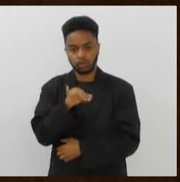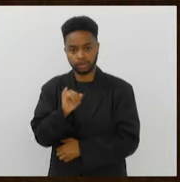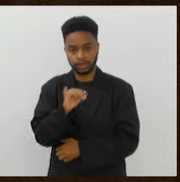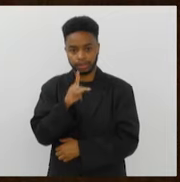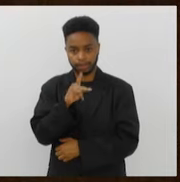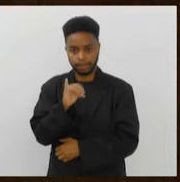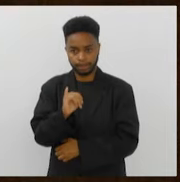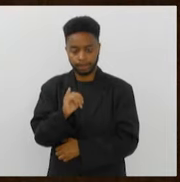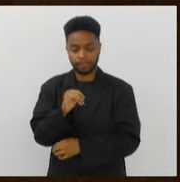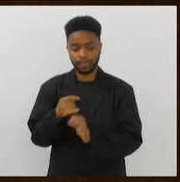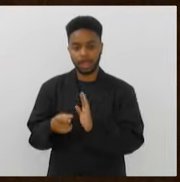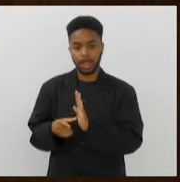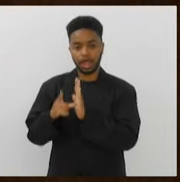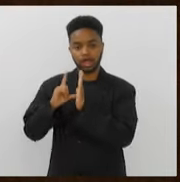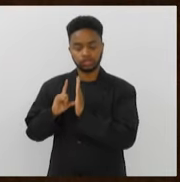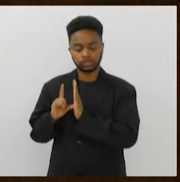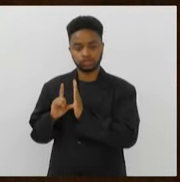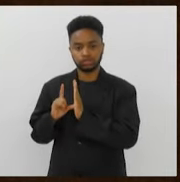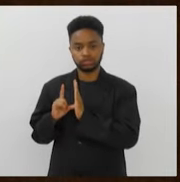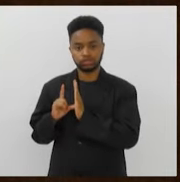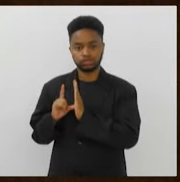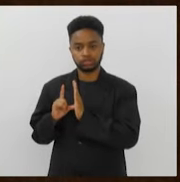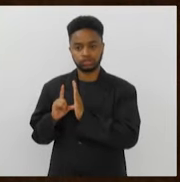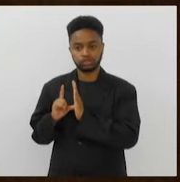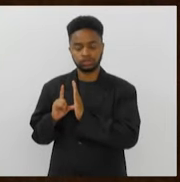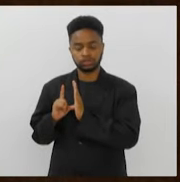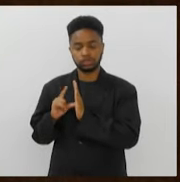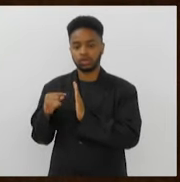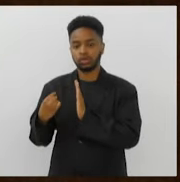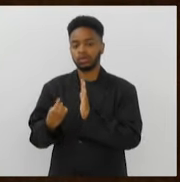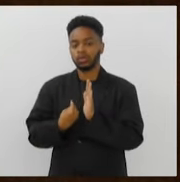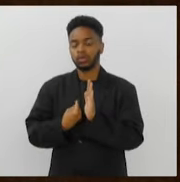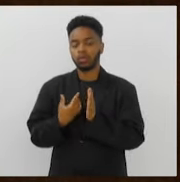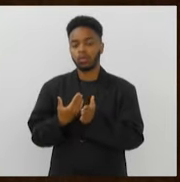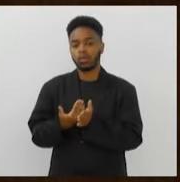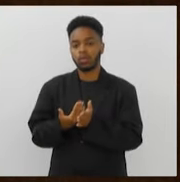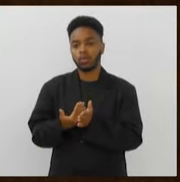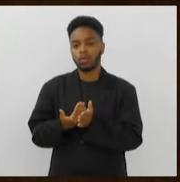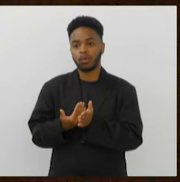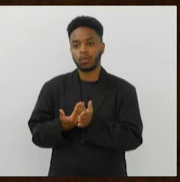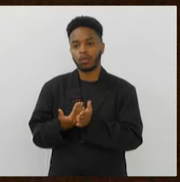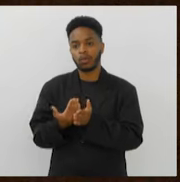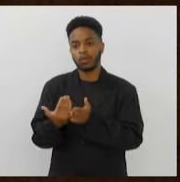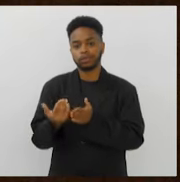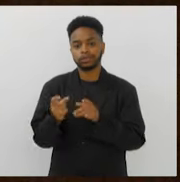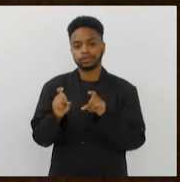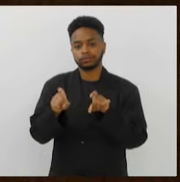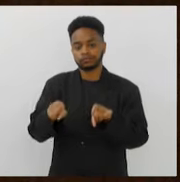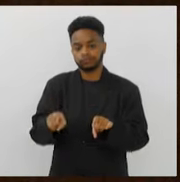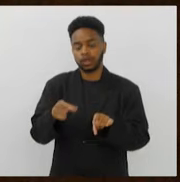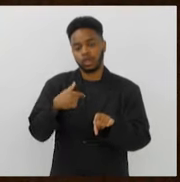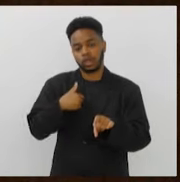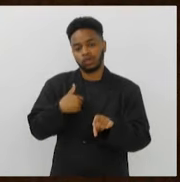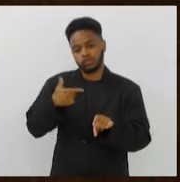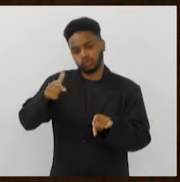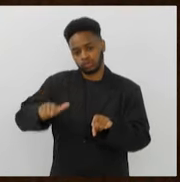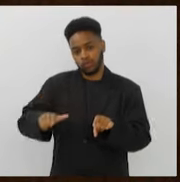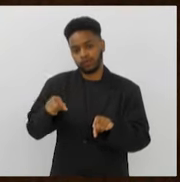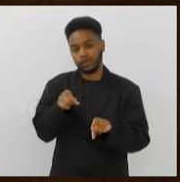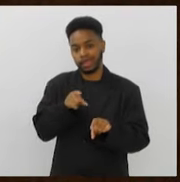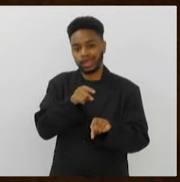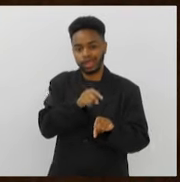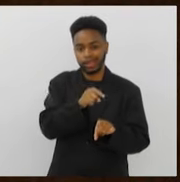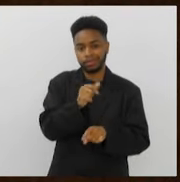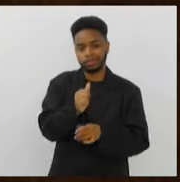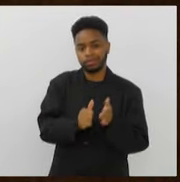antes de assumirmos eu um novo mandato e ele o primeiro